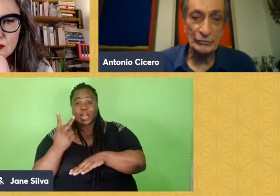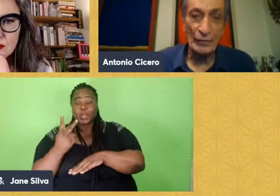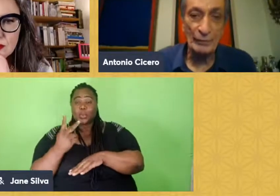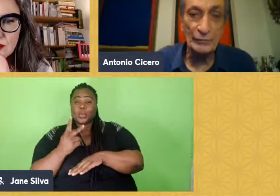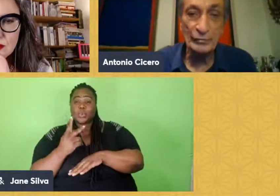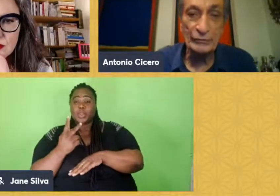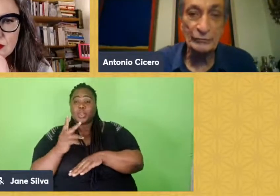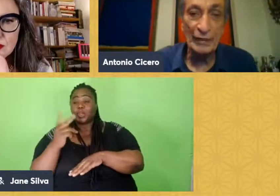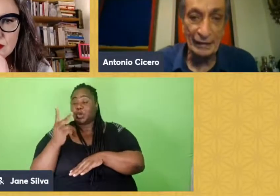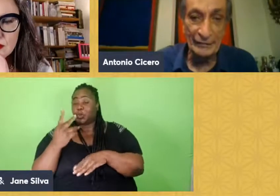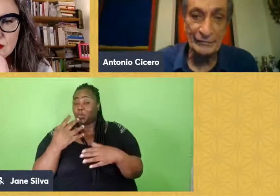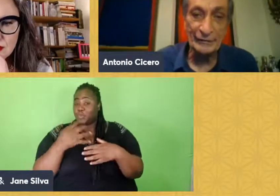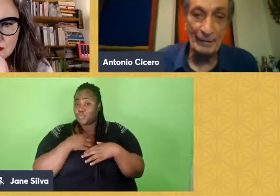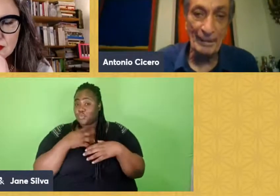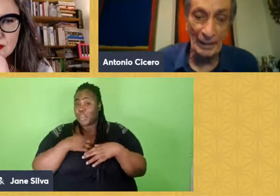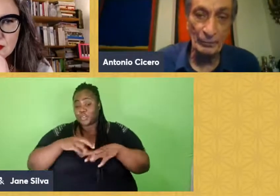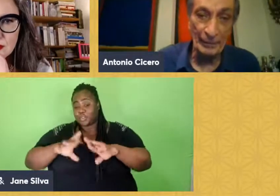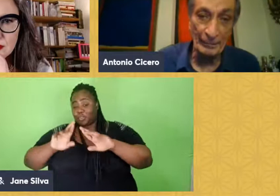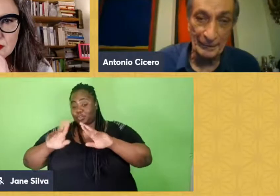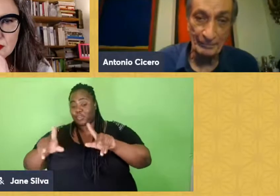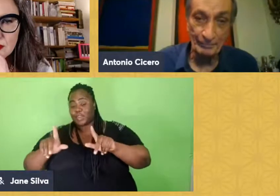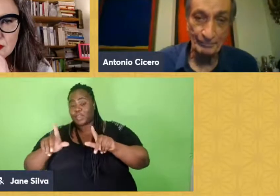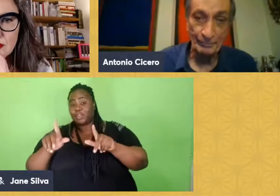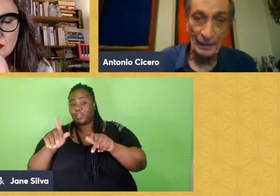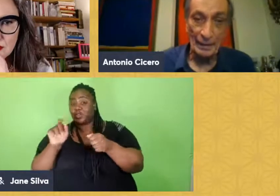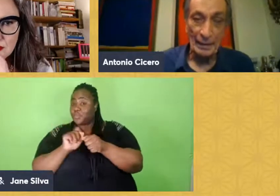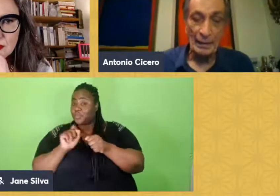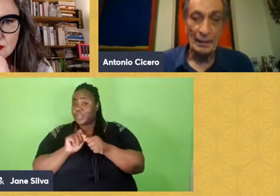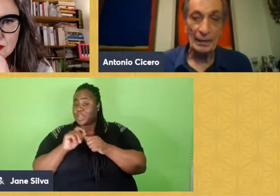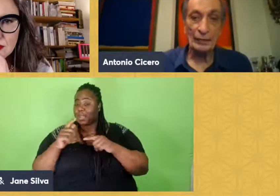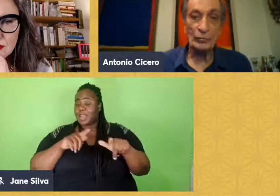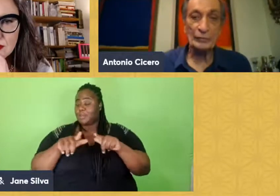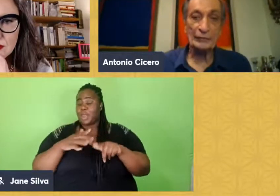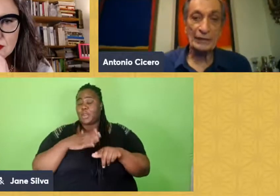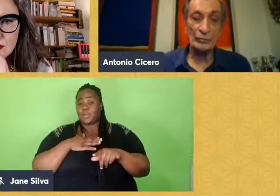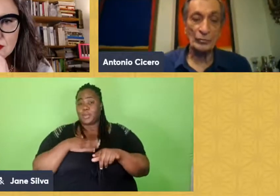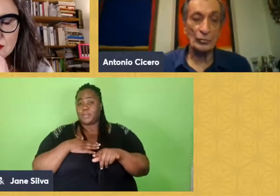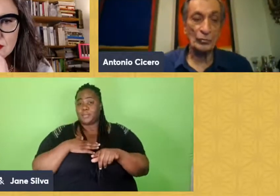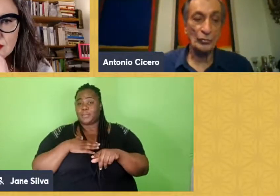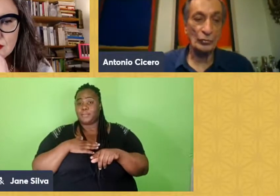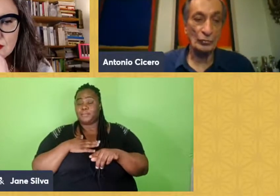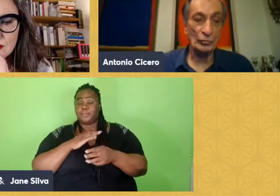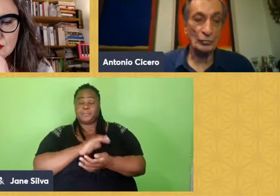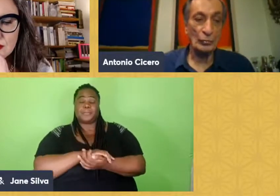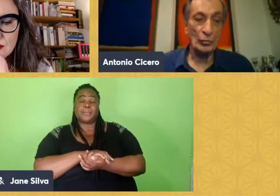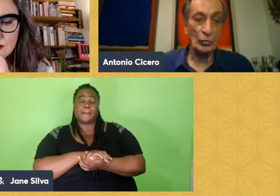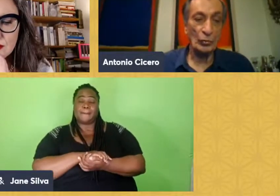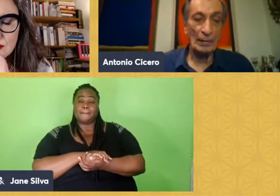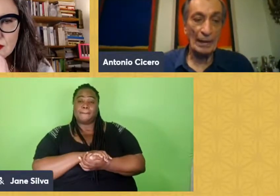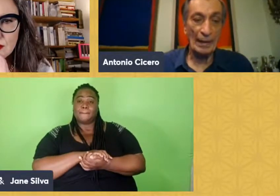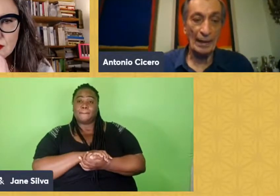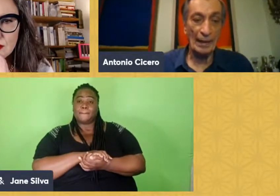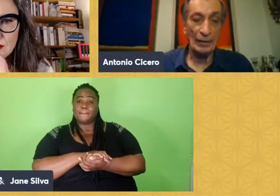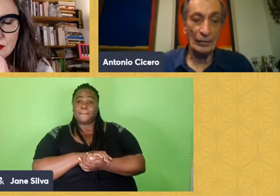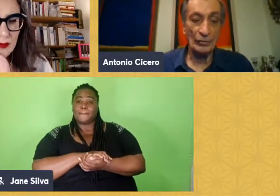São duas formas muito diferentes de trabalho para mim. Eu, quando tenho